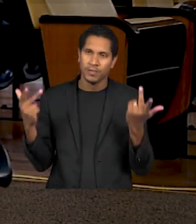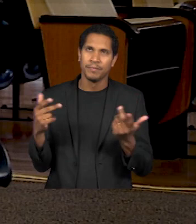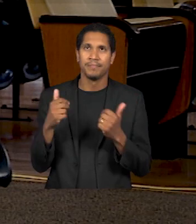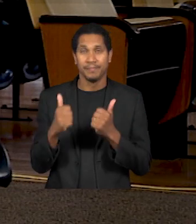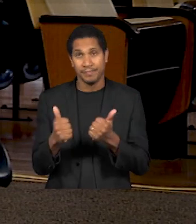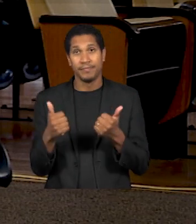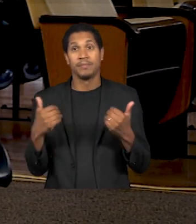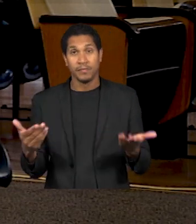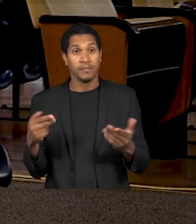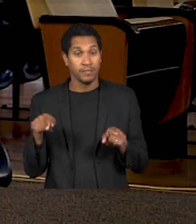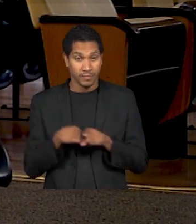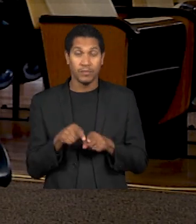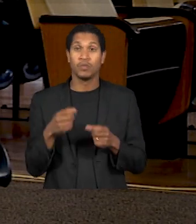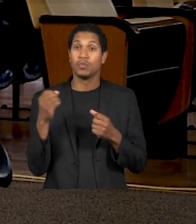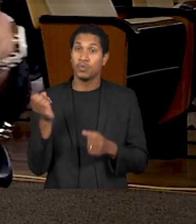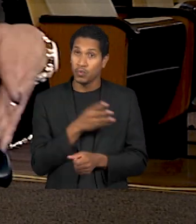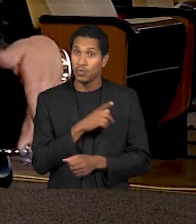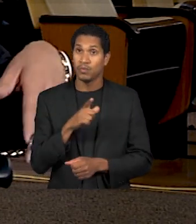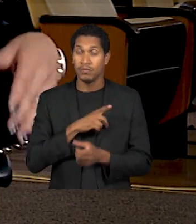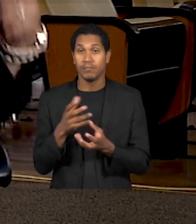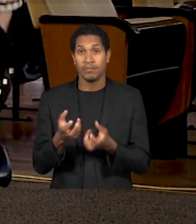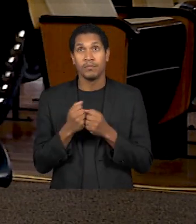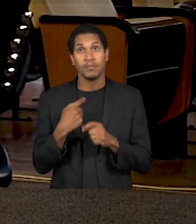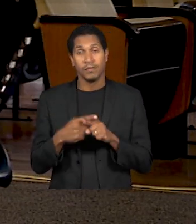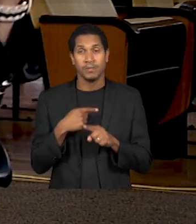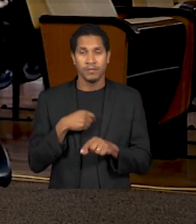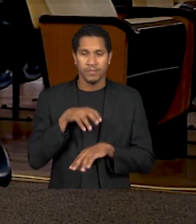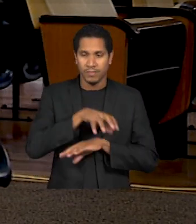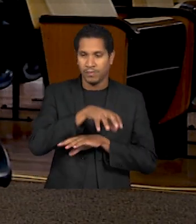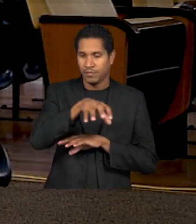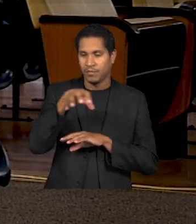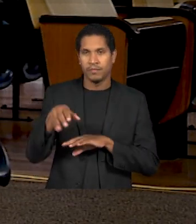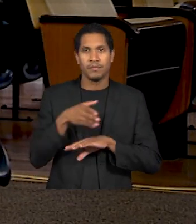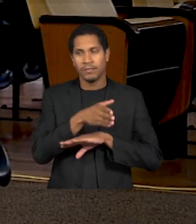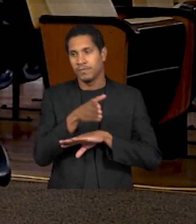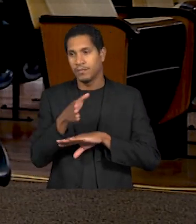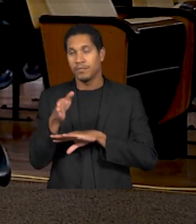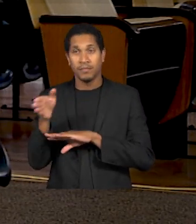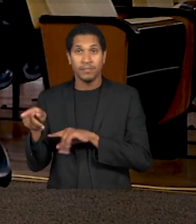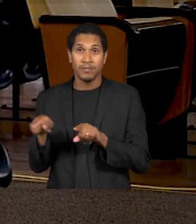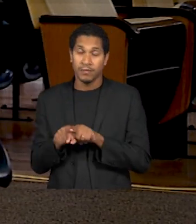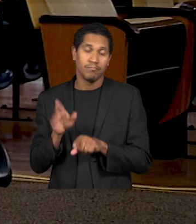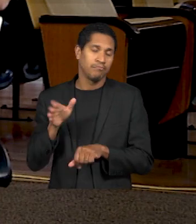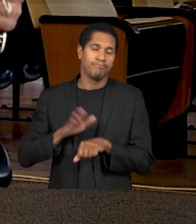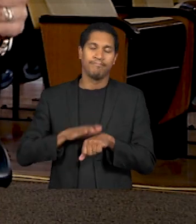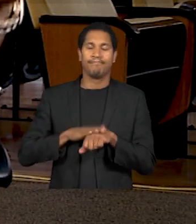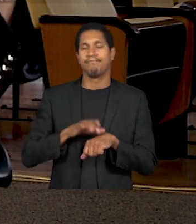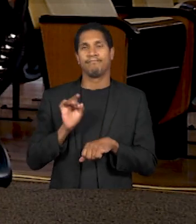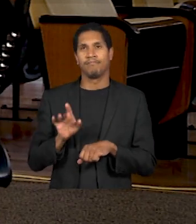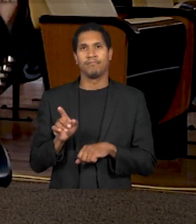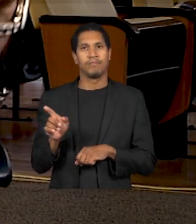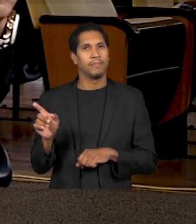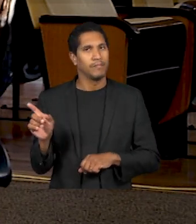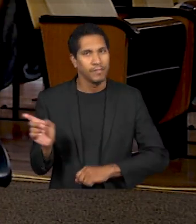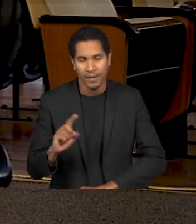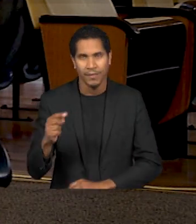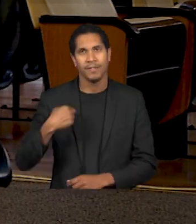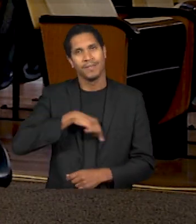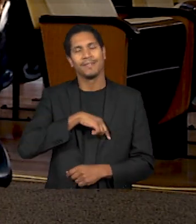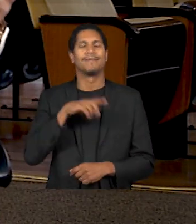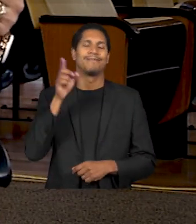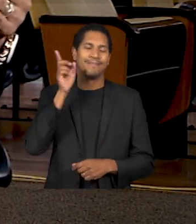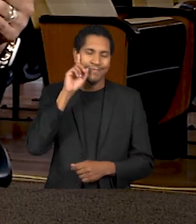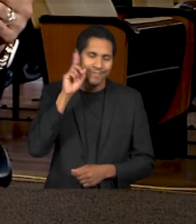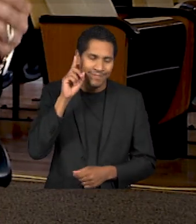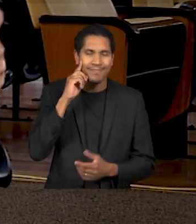muito novo para mim, porque geralmente você passa em outras áreas e é meio que automático. Ali não. O tempo todo nós